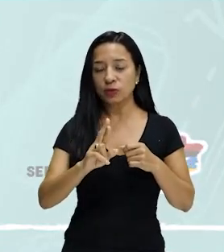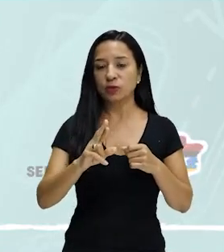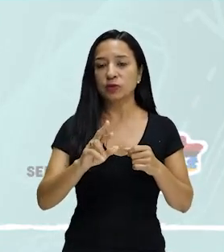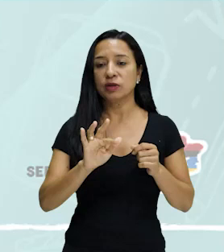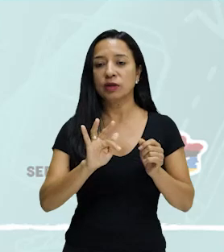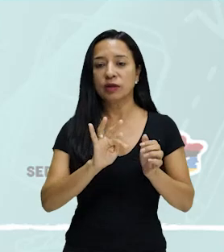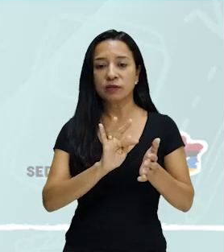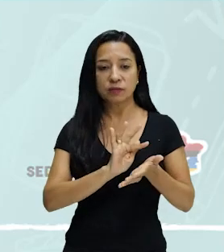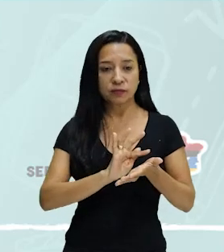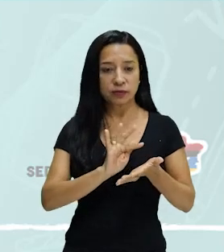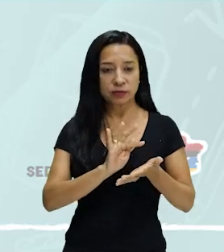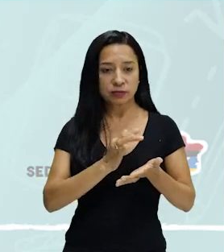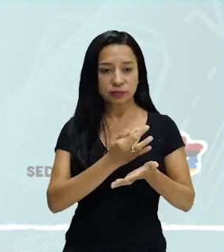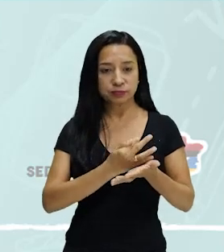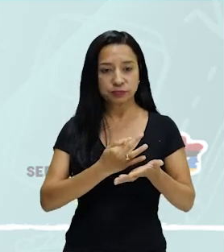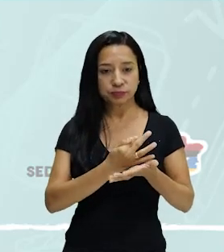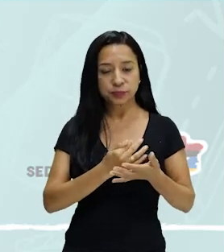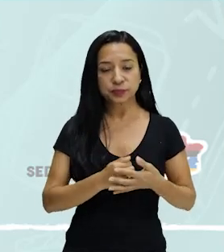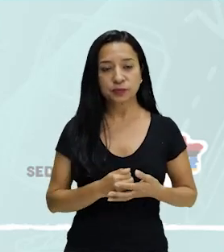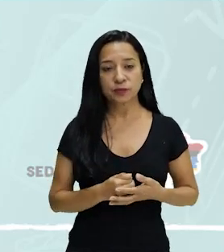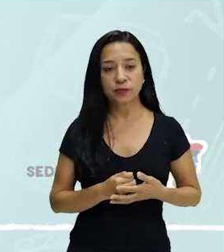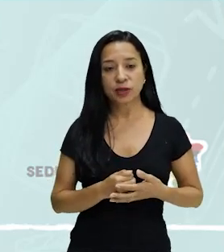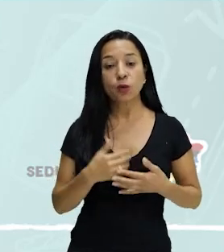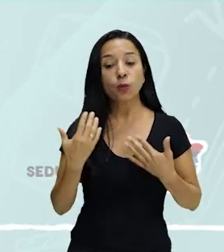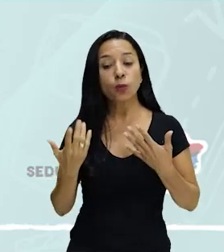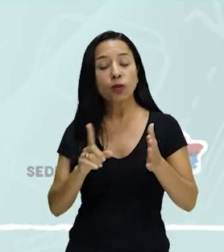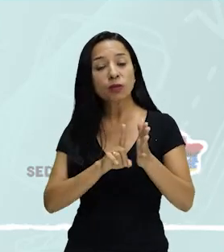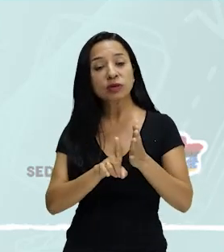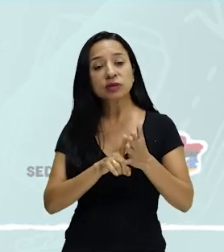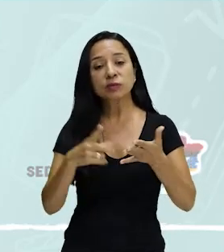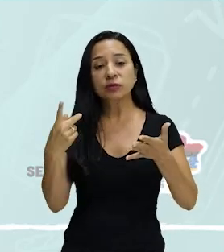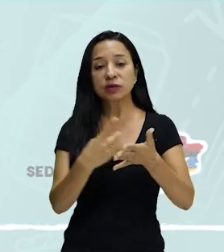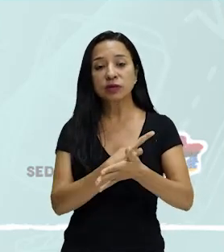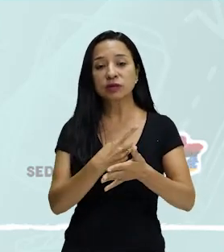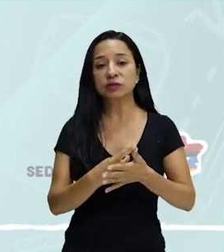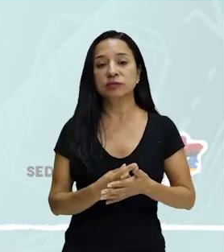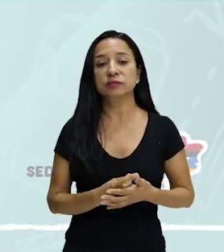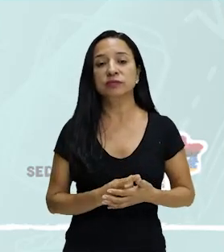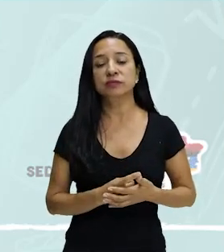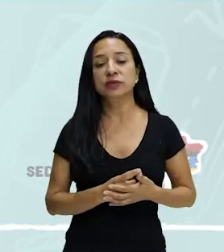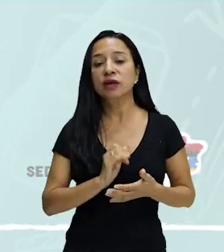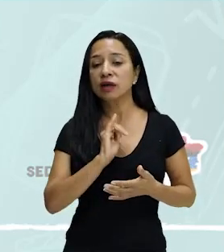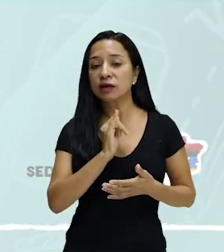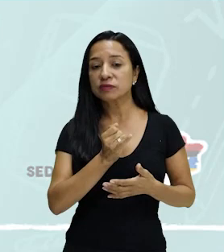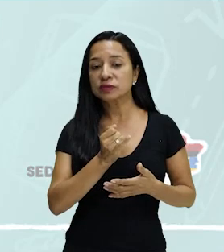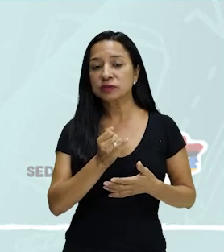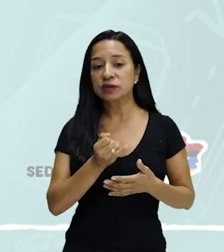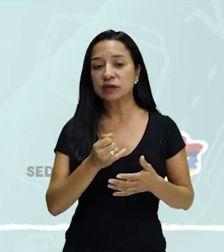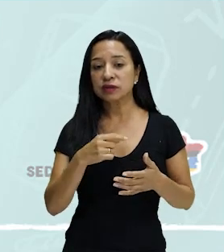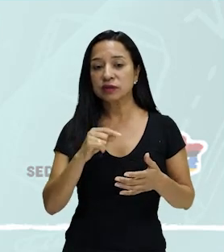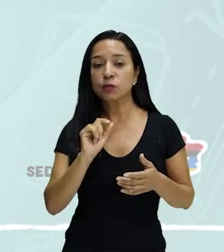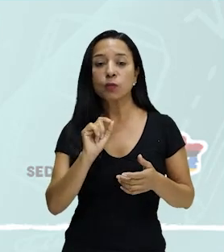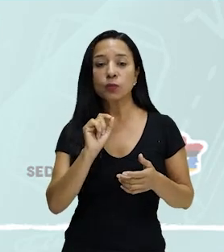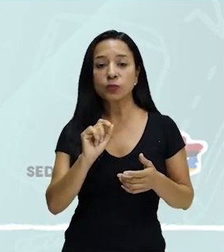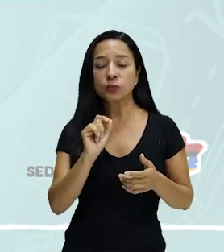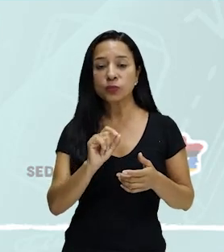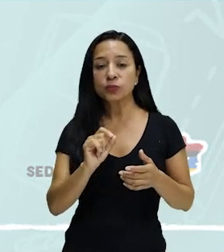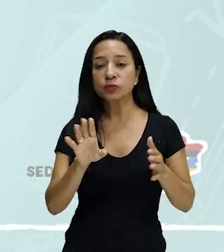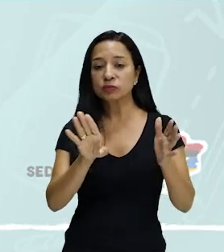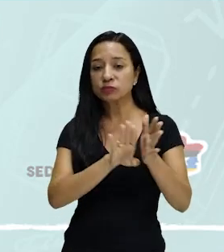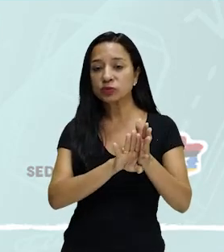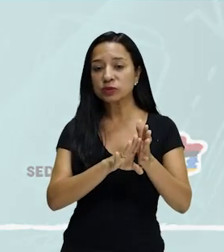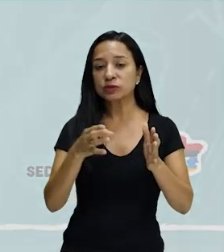Avisaram, no caso, você vai ver aqui qual a questão que está errada, a regência. Avisaram-no que chegaremos logo.